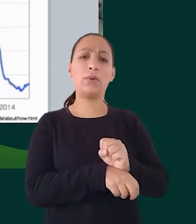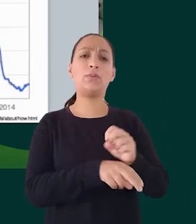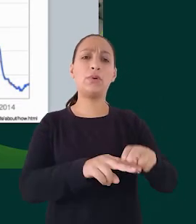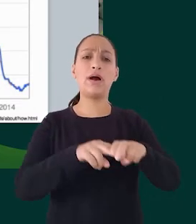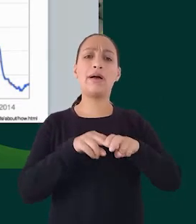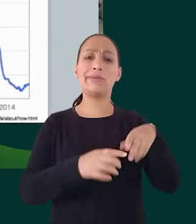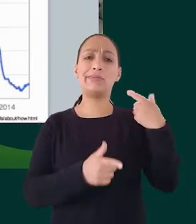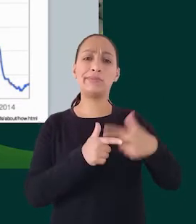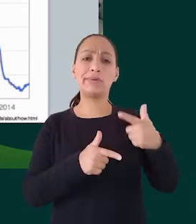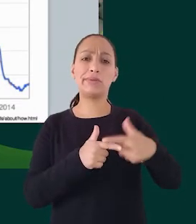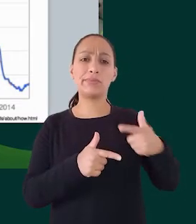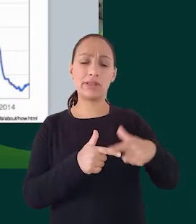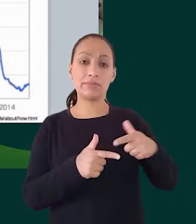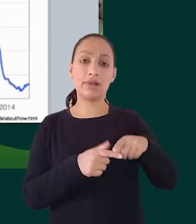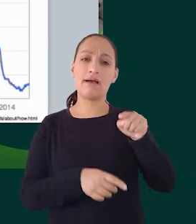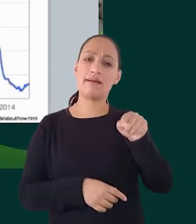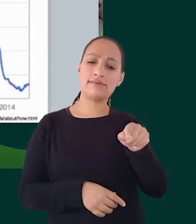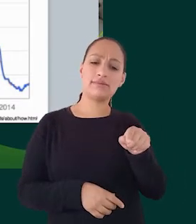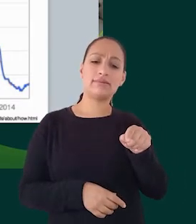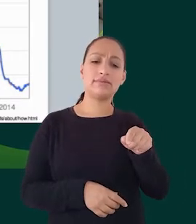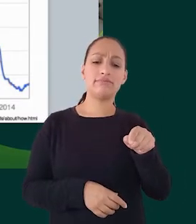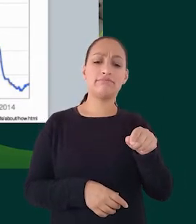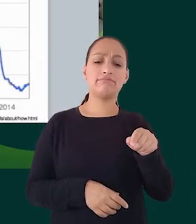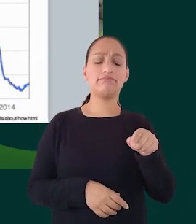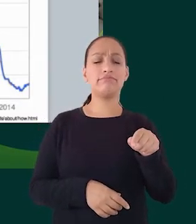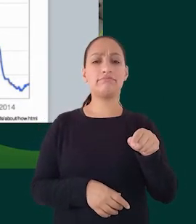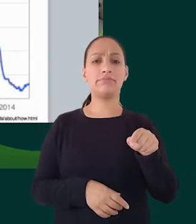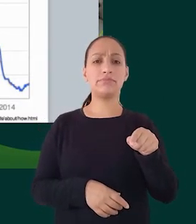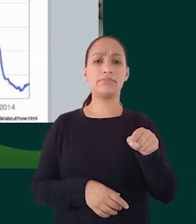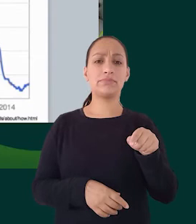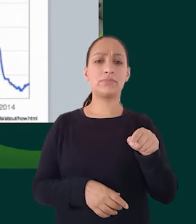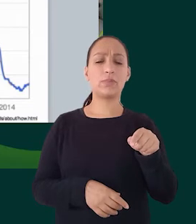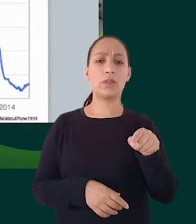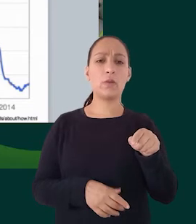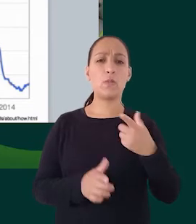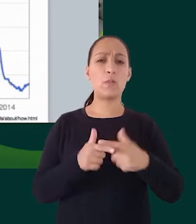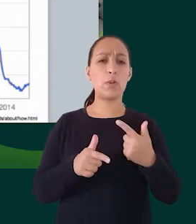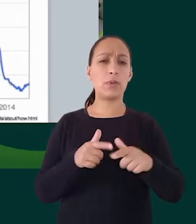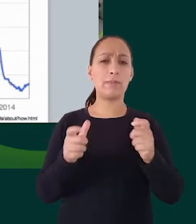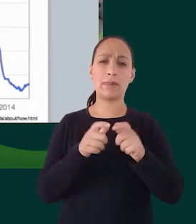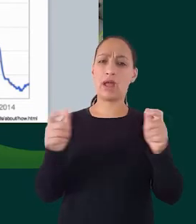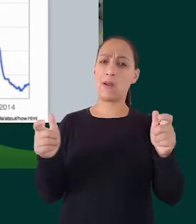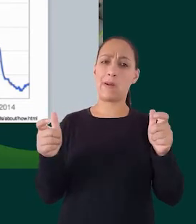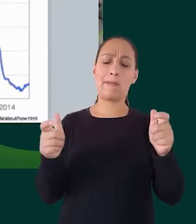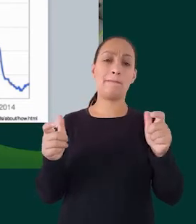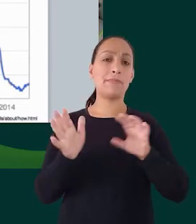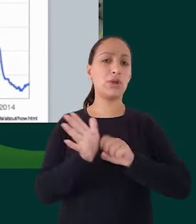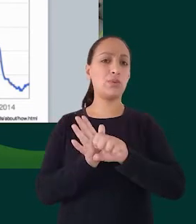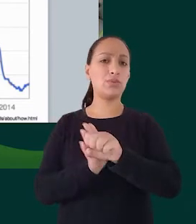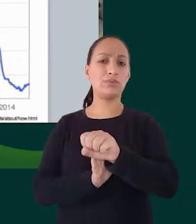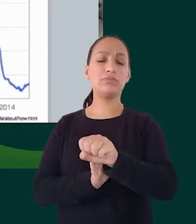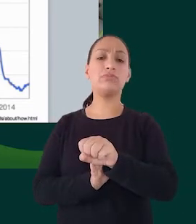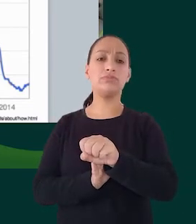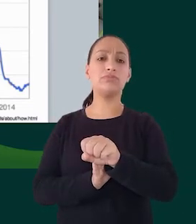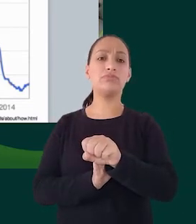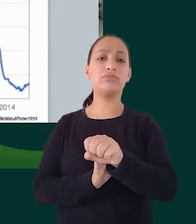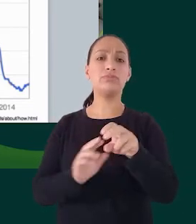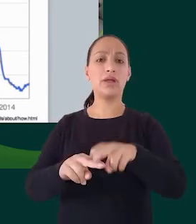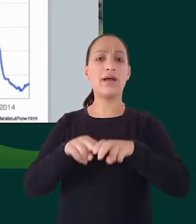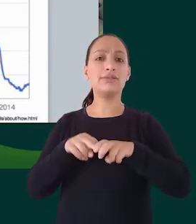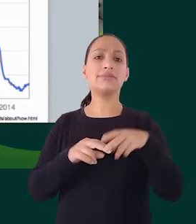desse problema aqui, que deve ter dado algum problema maior para a Google em função